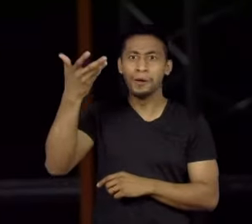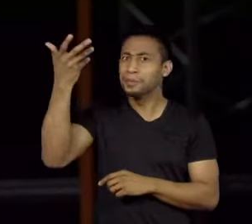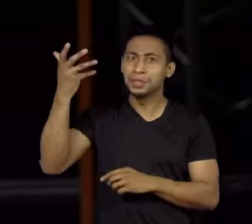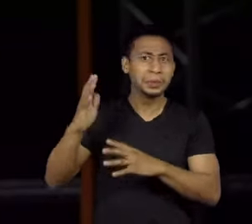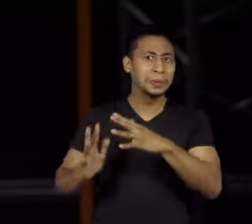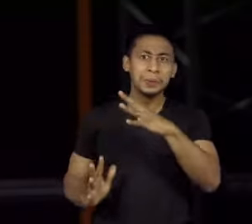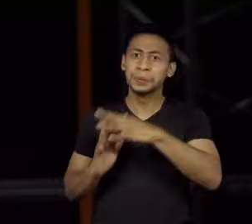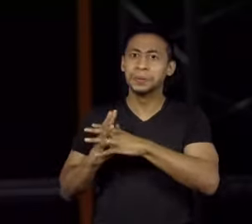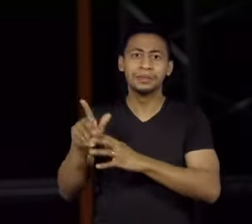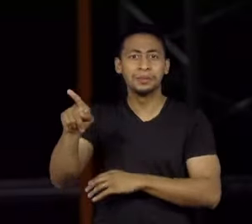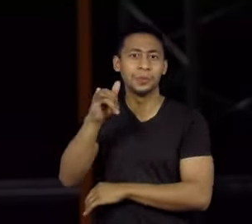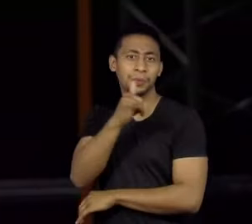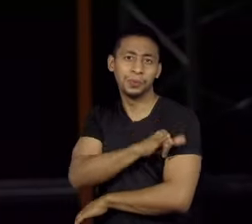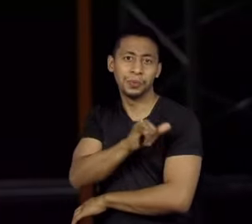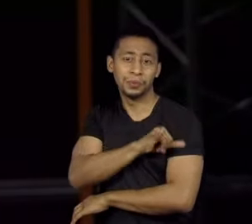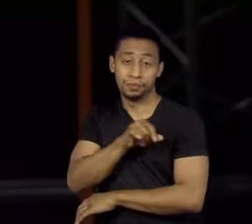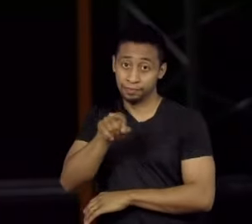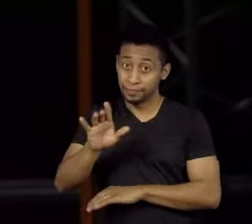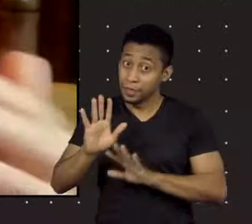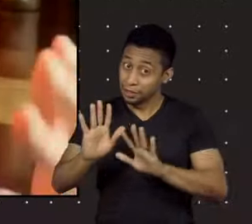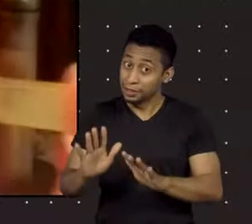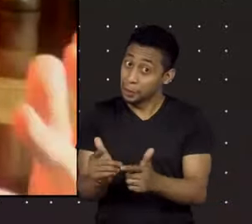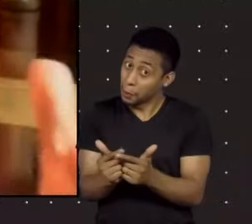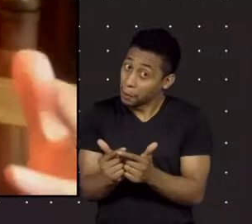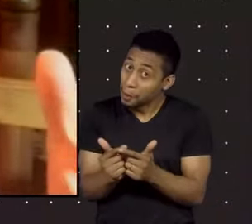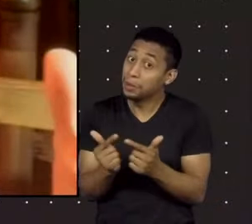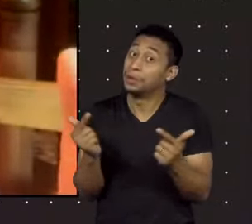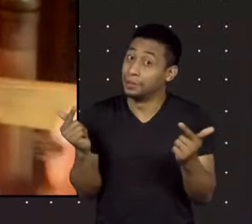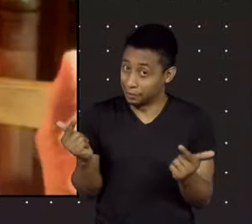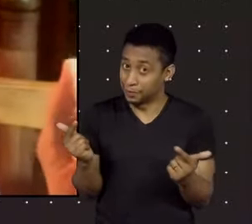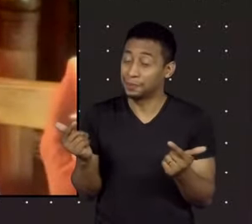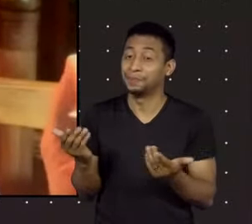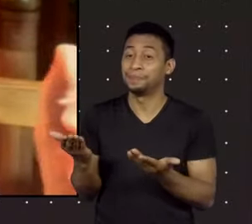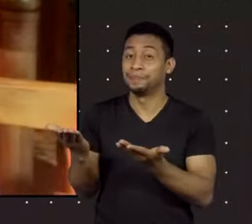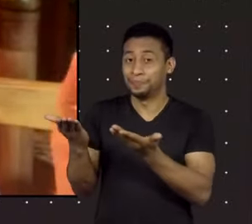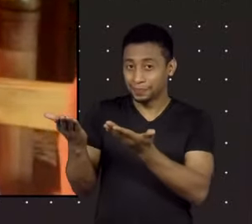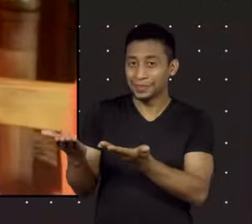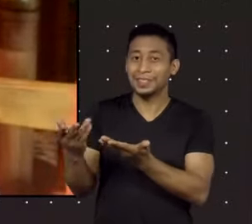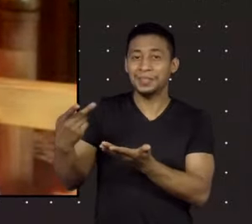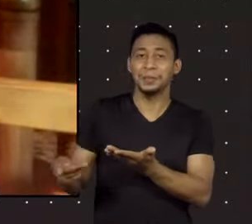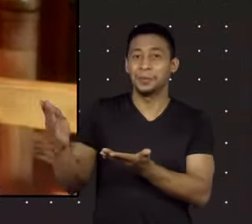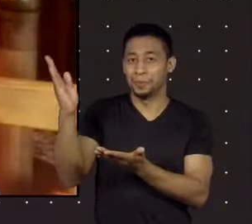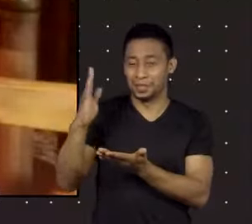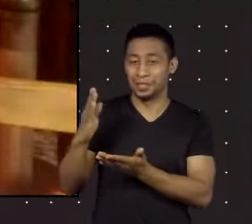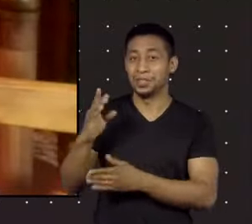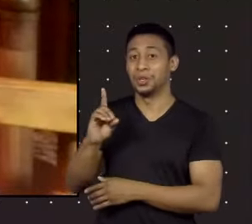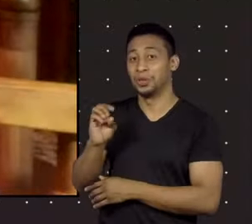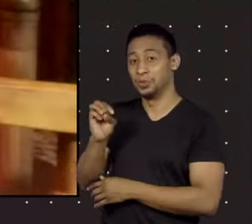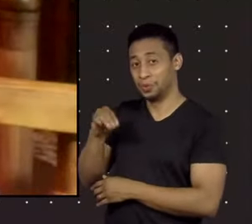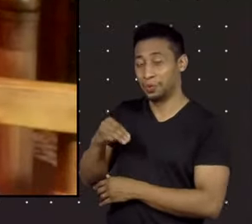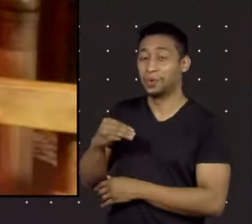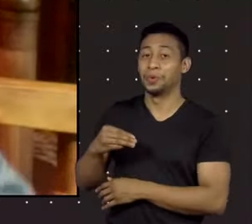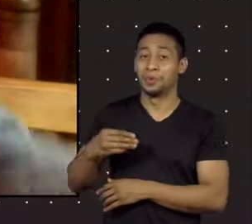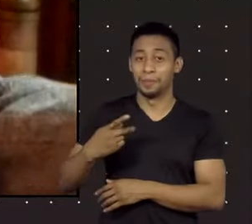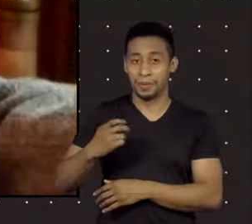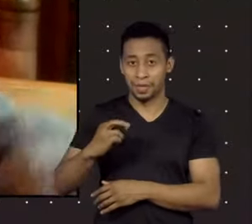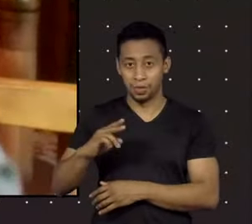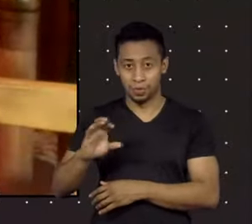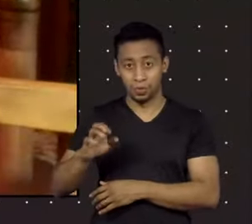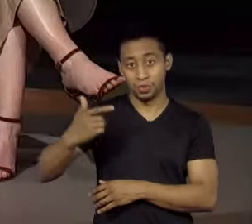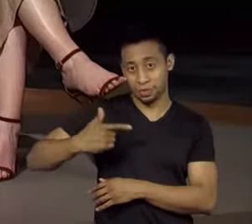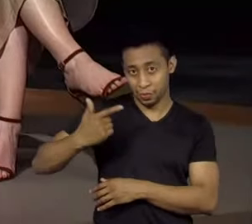Rio de Janeiro, né? Por sorte, tinha aquela grande figura da história do Brasil, Dom Pedro II, assistiu uma das óperas dele e falou: vai